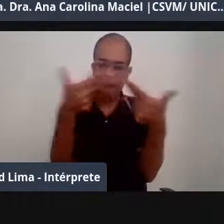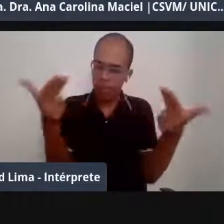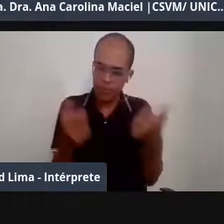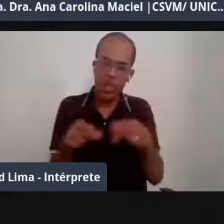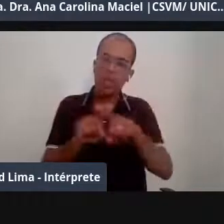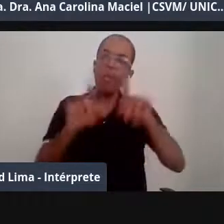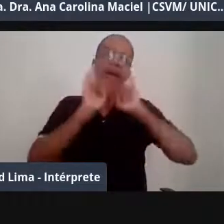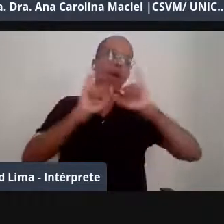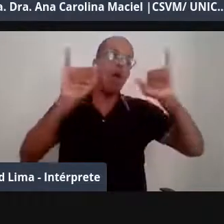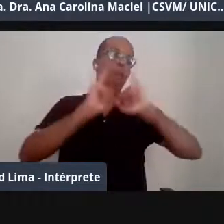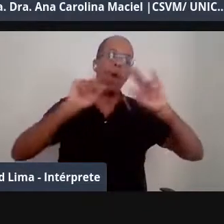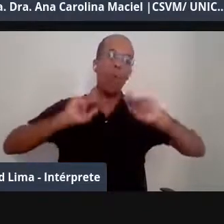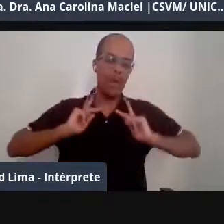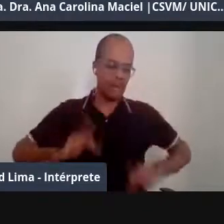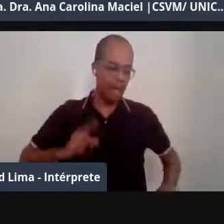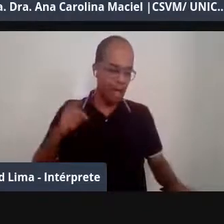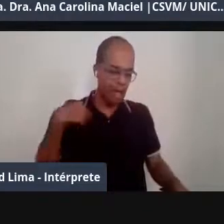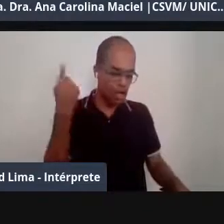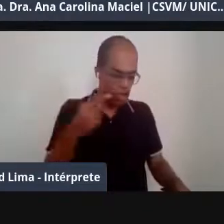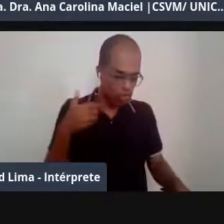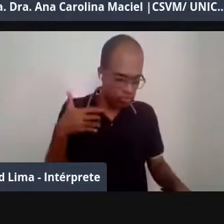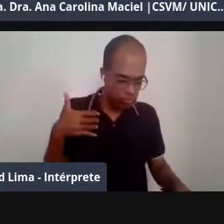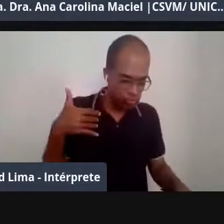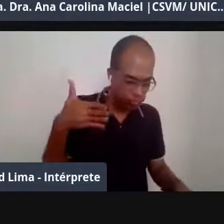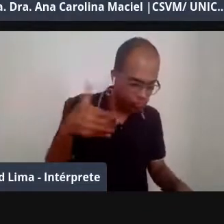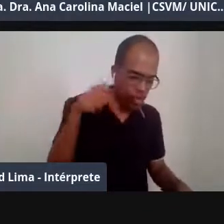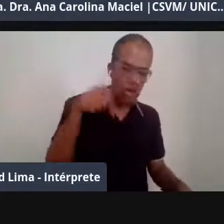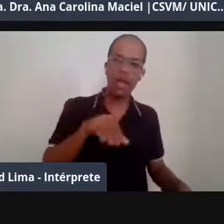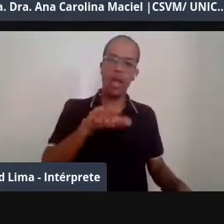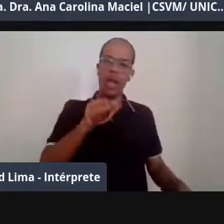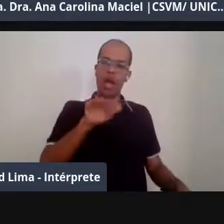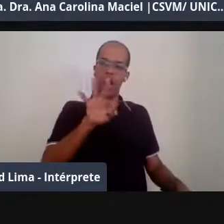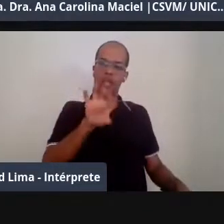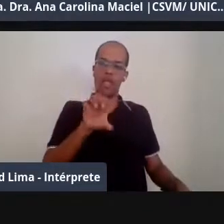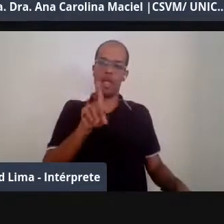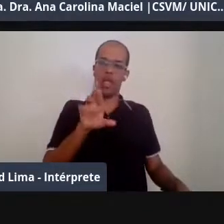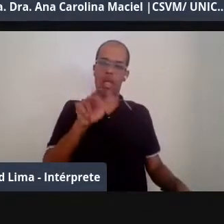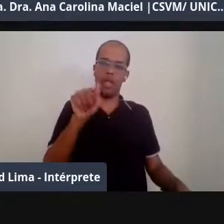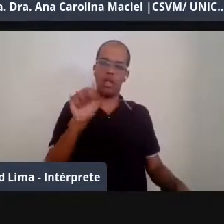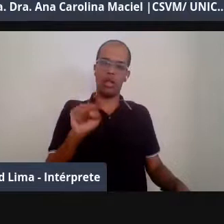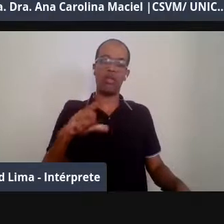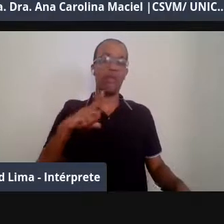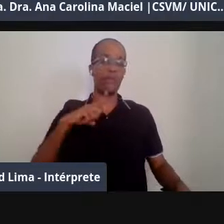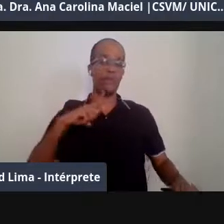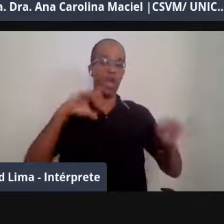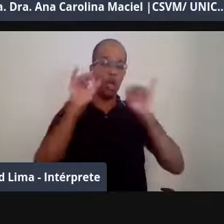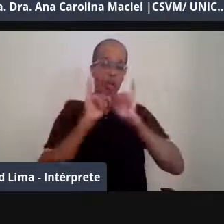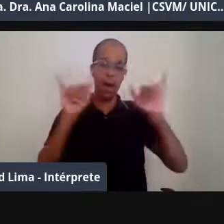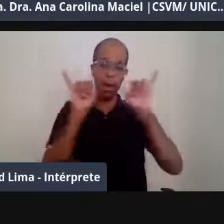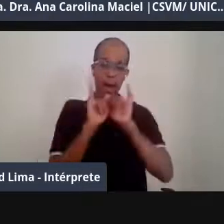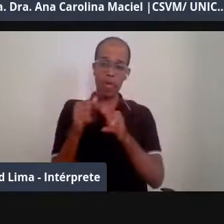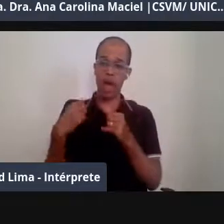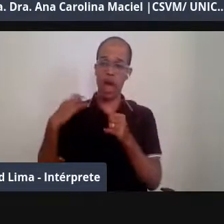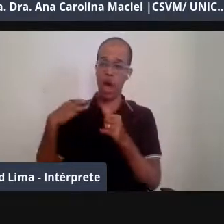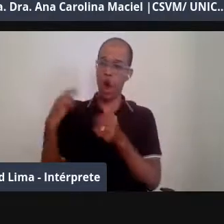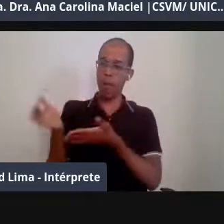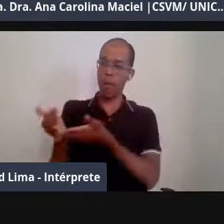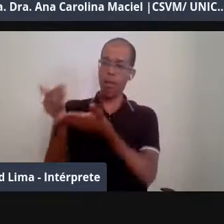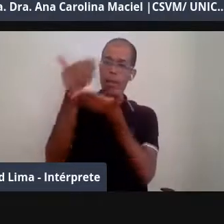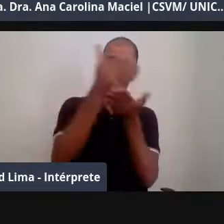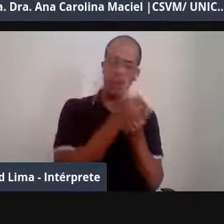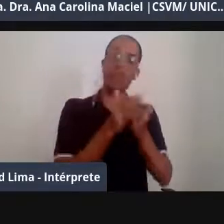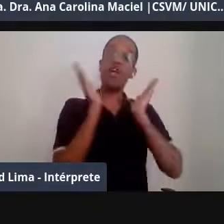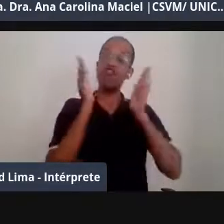nós sediamos no âmbito da cátedra. Nós temos atualmente uma campanha para arrecadação de roupa, nós já tivemos de